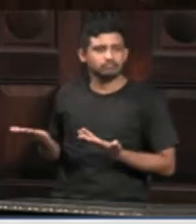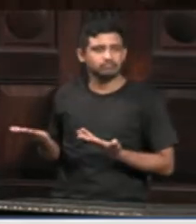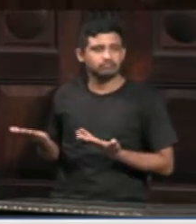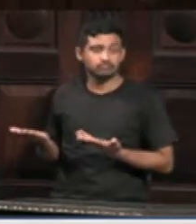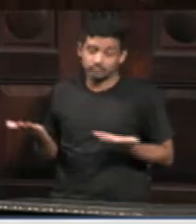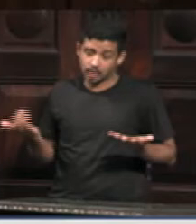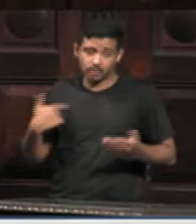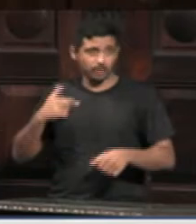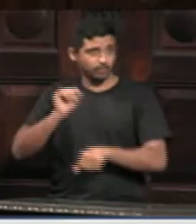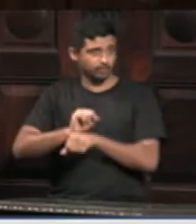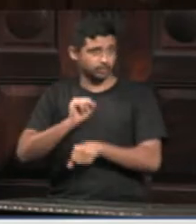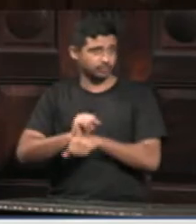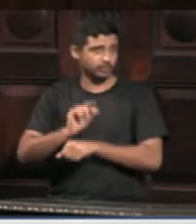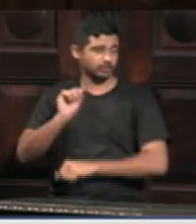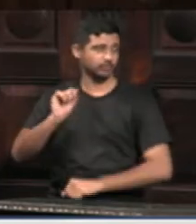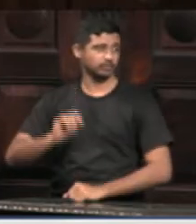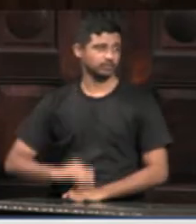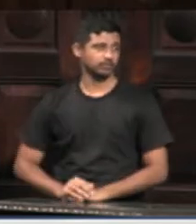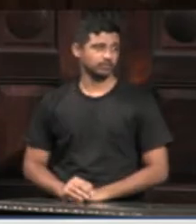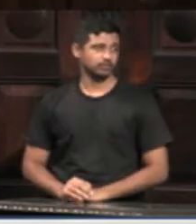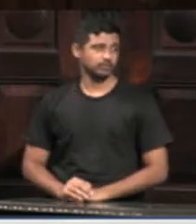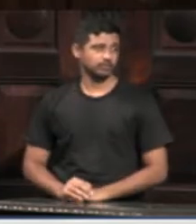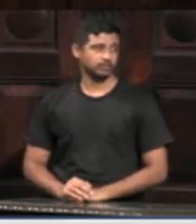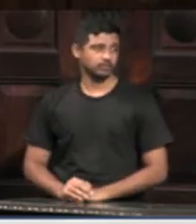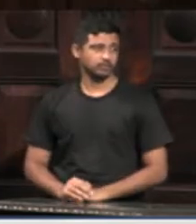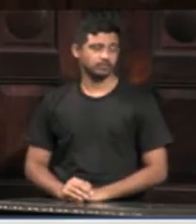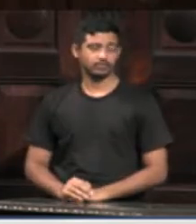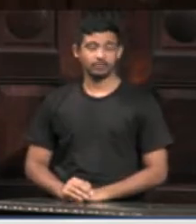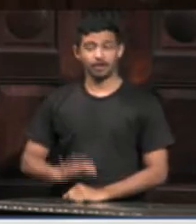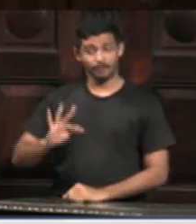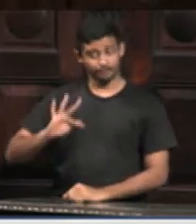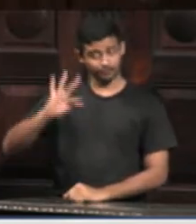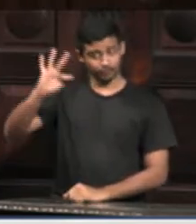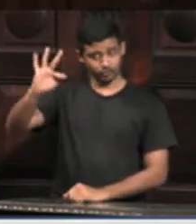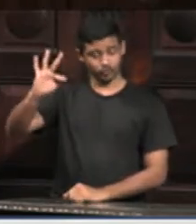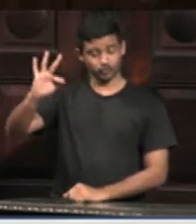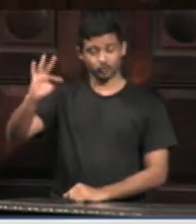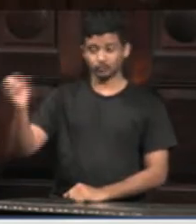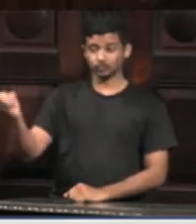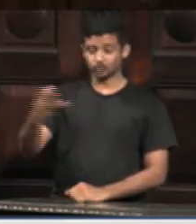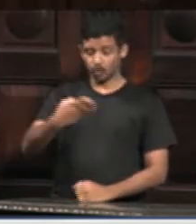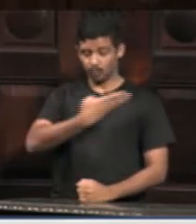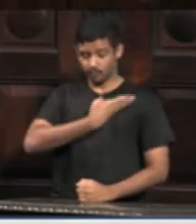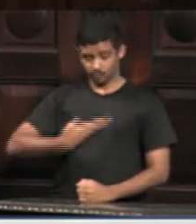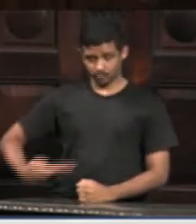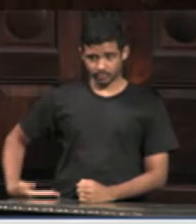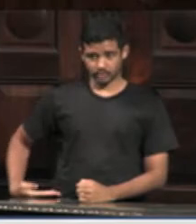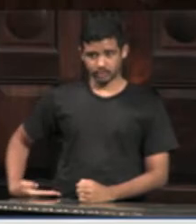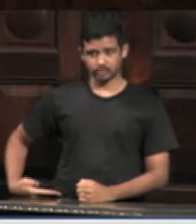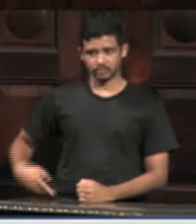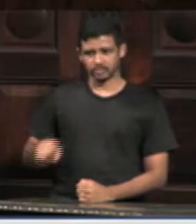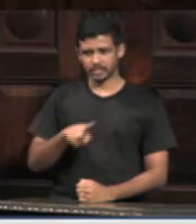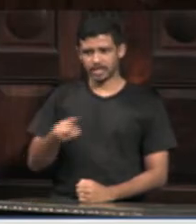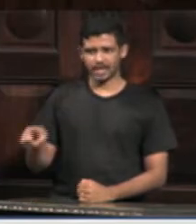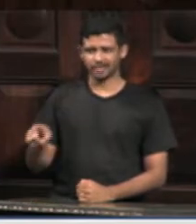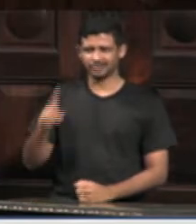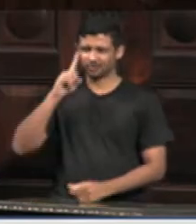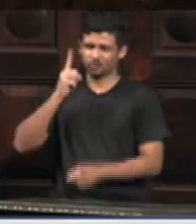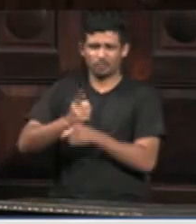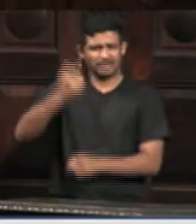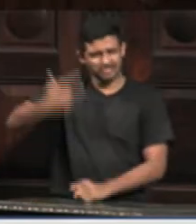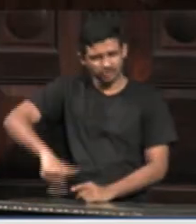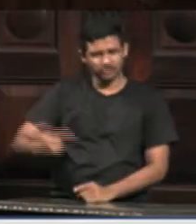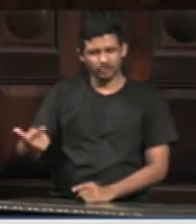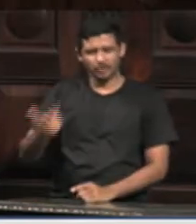Espero que os próximos governantes não redescubram o pacote